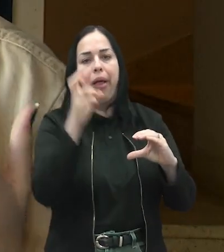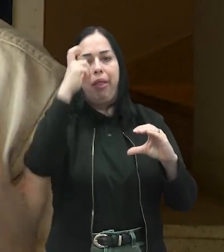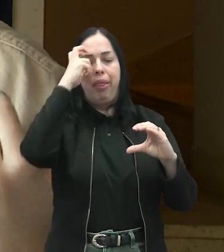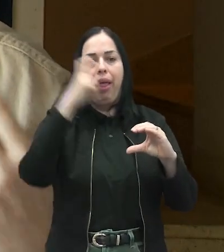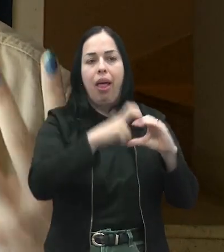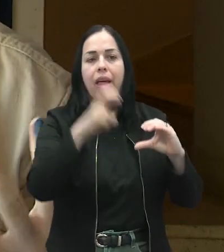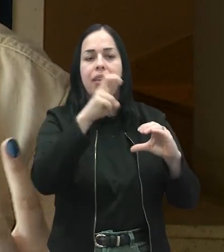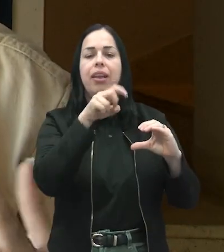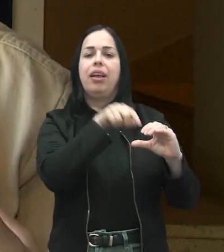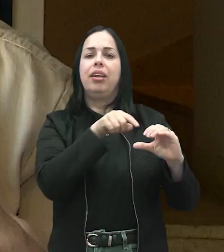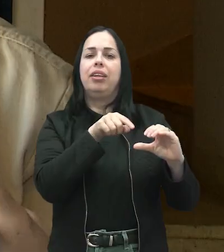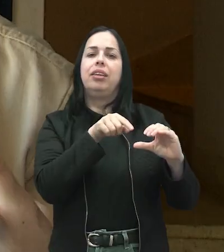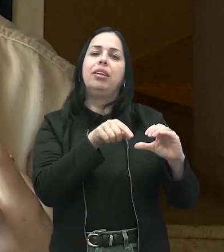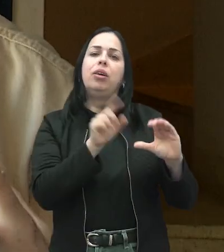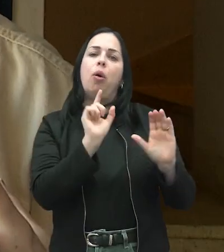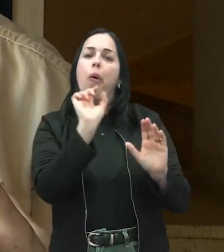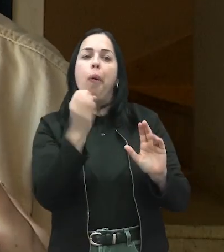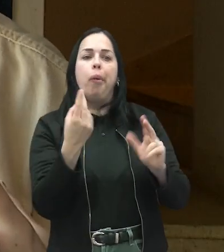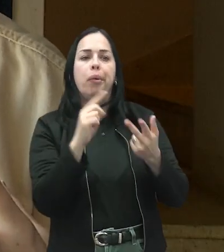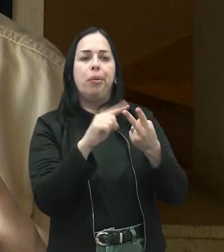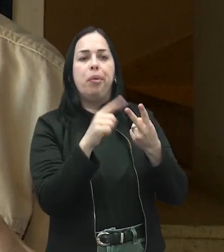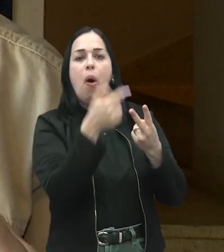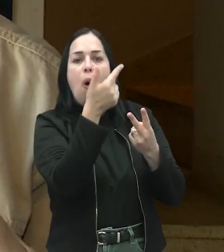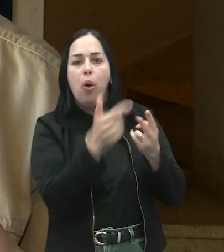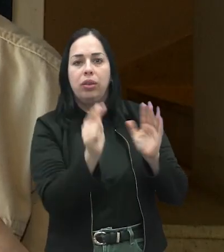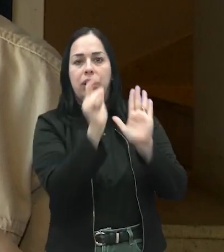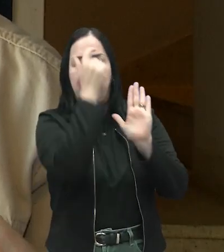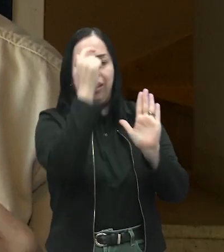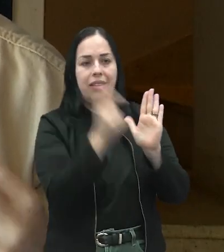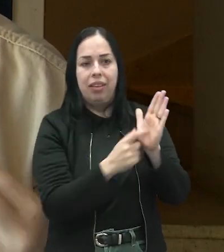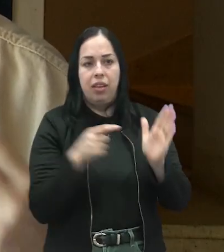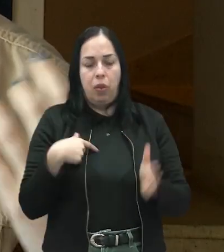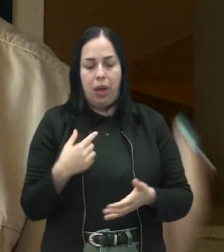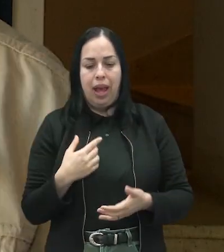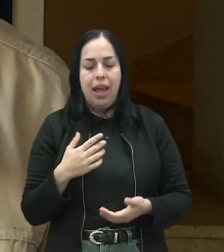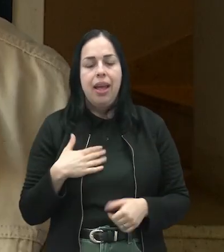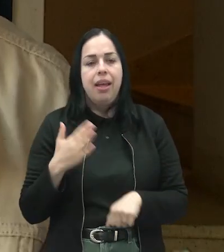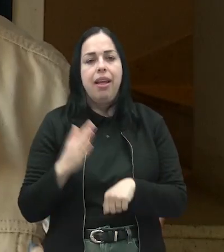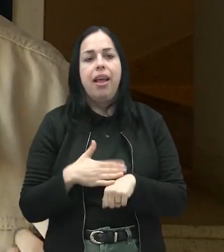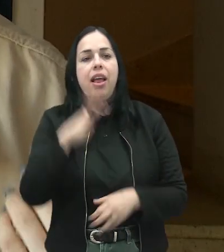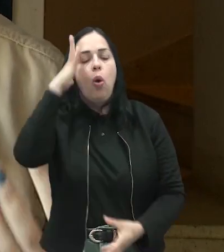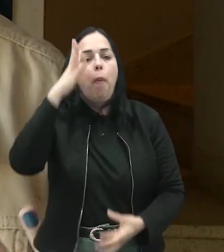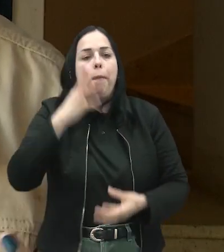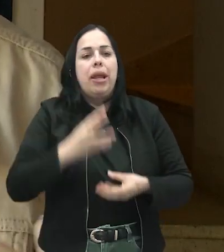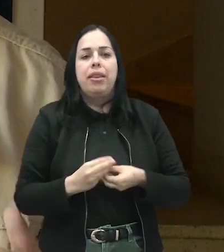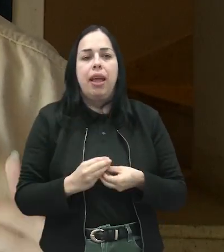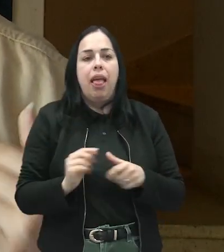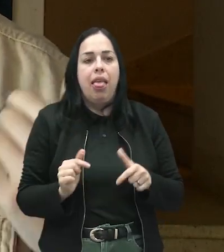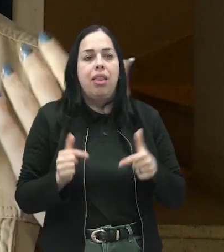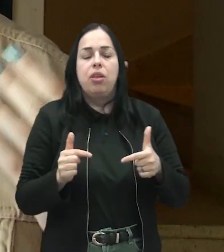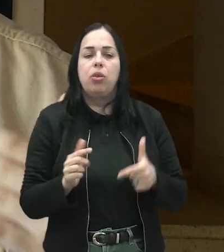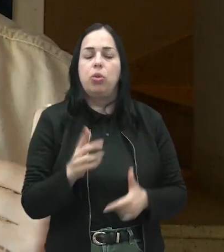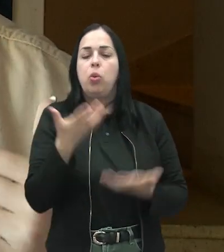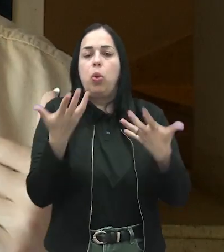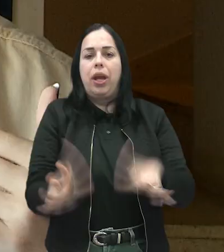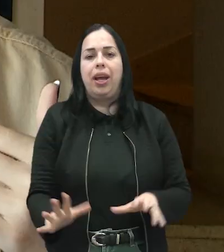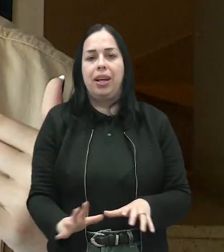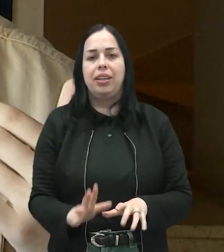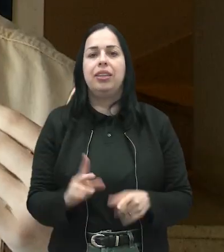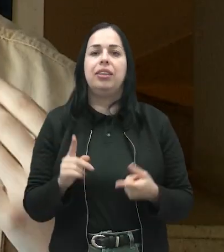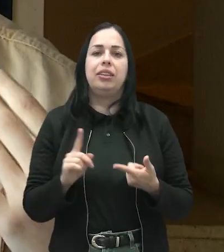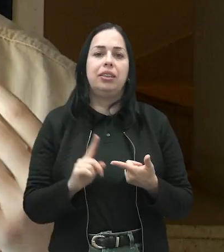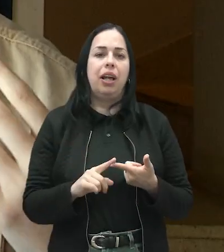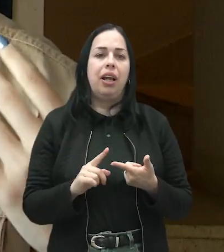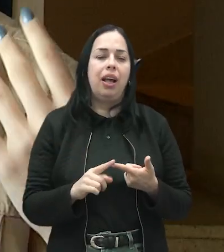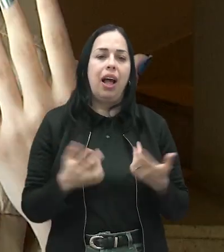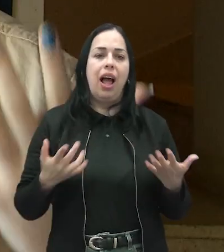ChatGPT, de uma IA, você não quer realmente entender por que você está agindo de alguma forma, ou você não